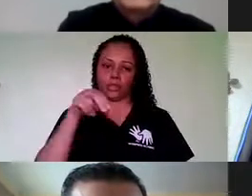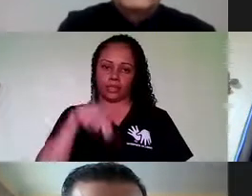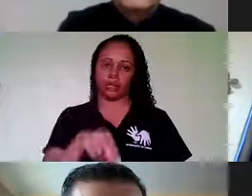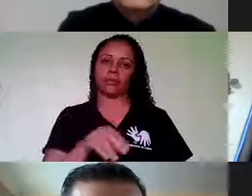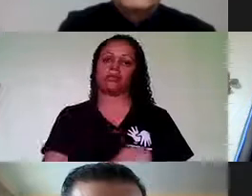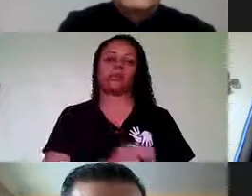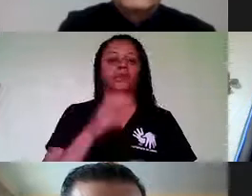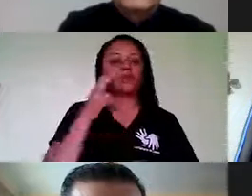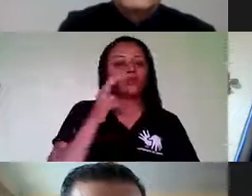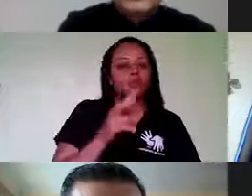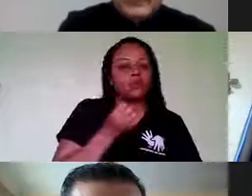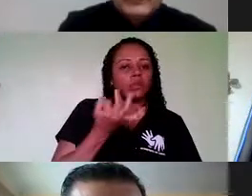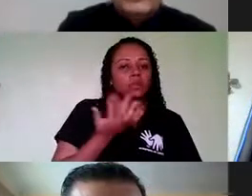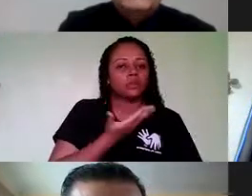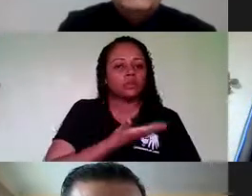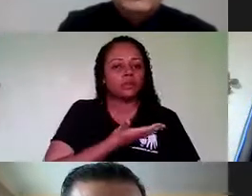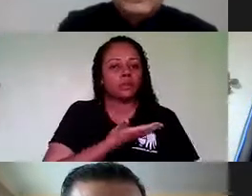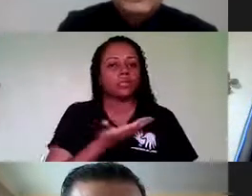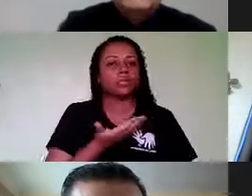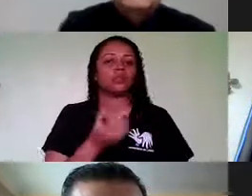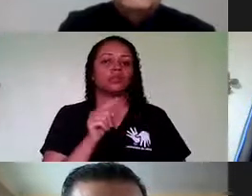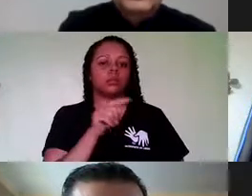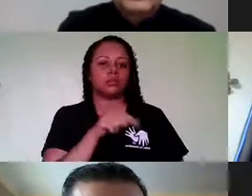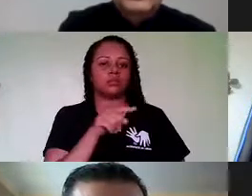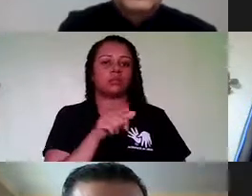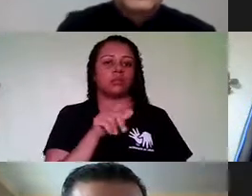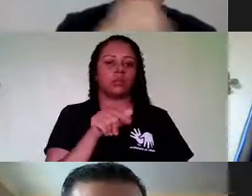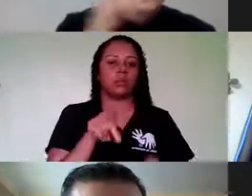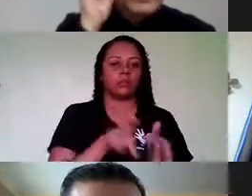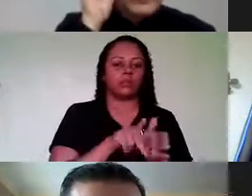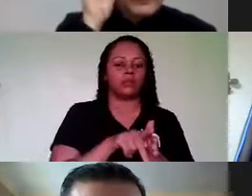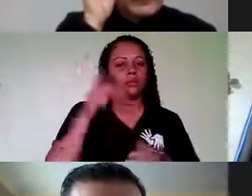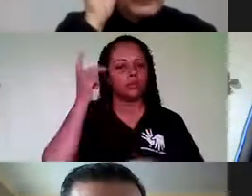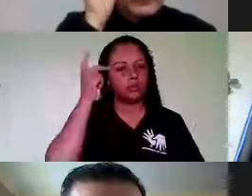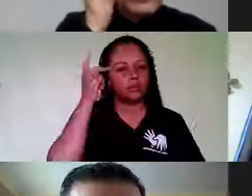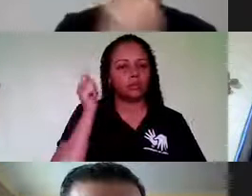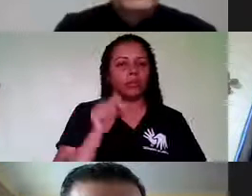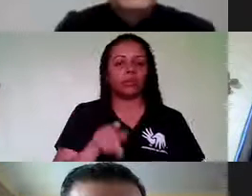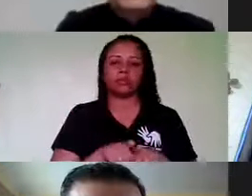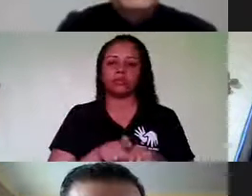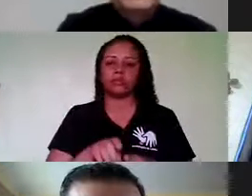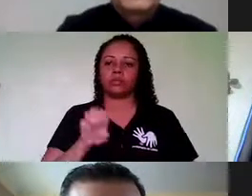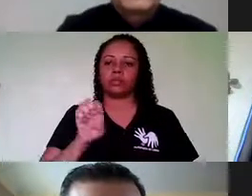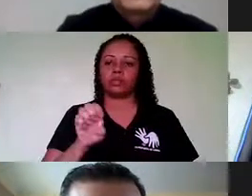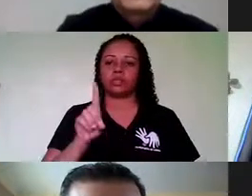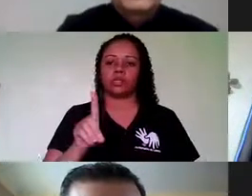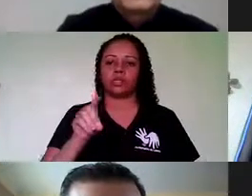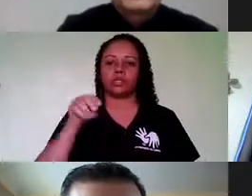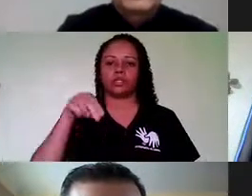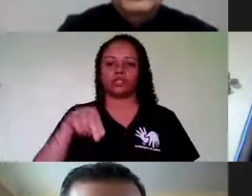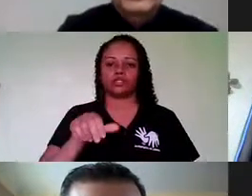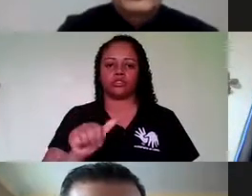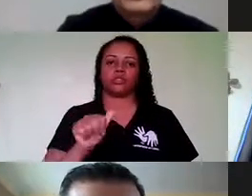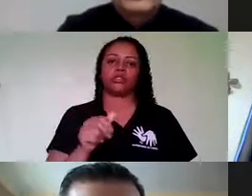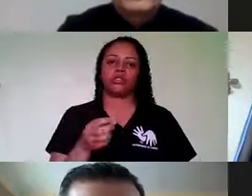o Gonzaga, dos 5 comerciários de São Paulo, e também a Edna. Nós 3 fazemos